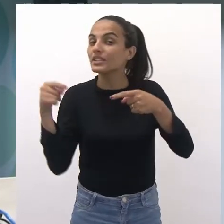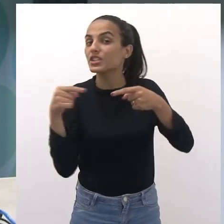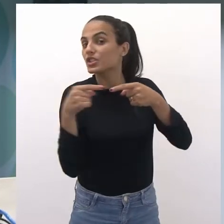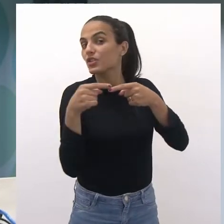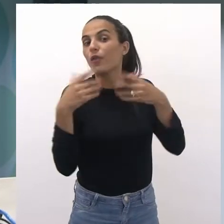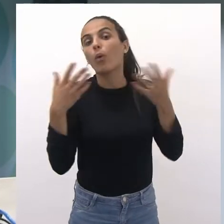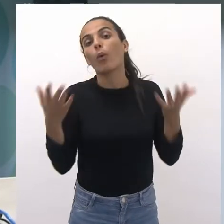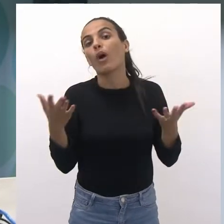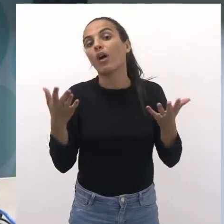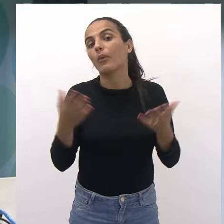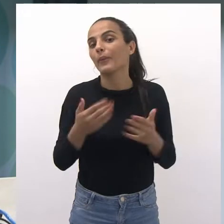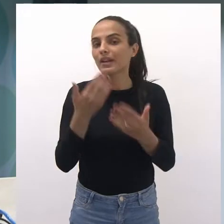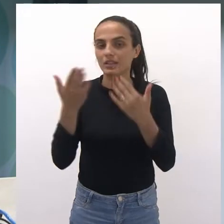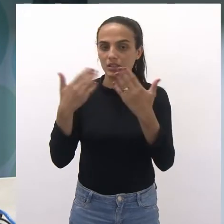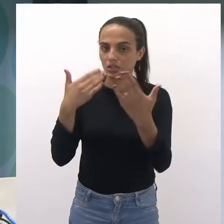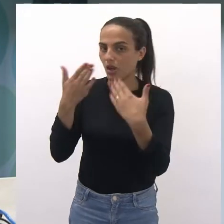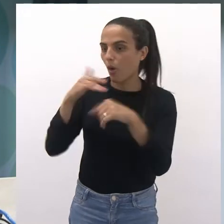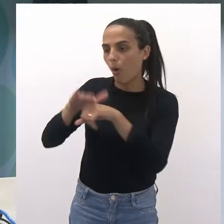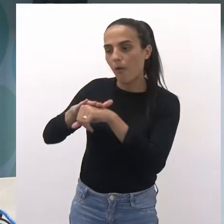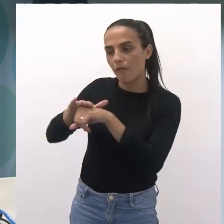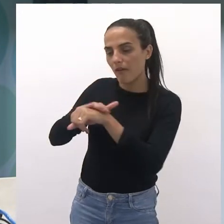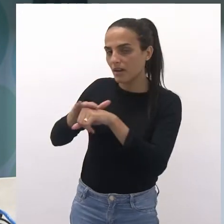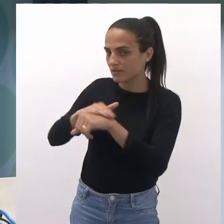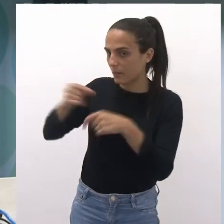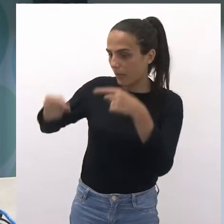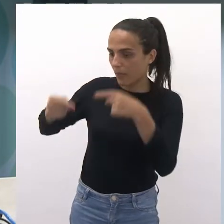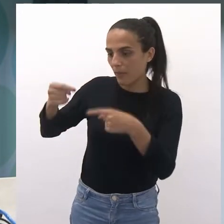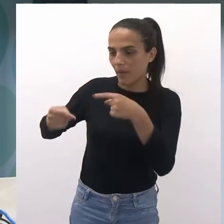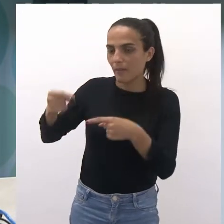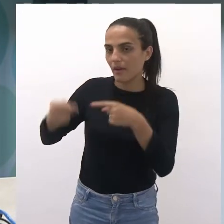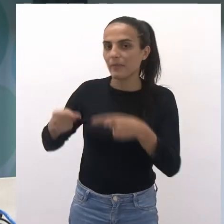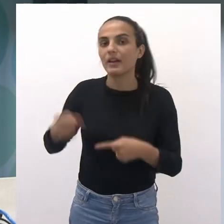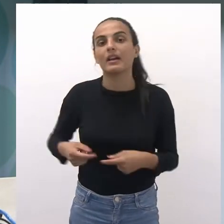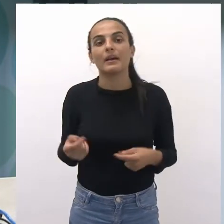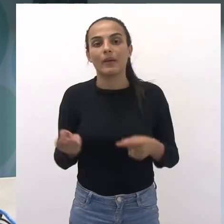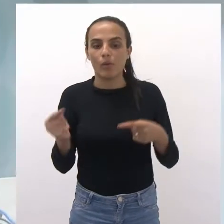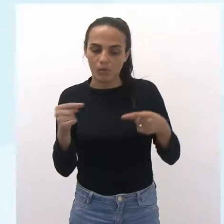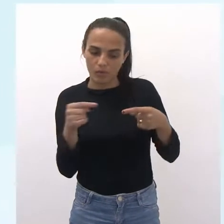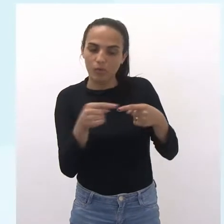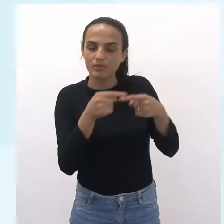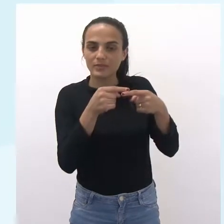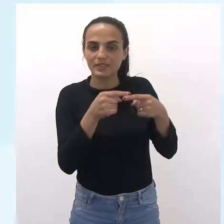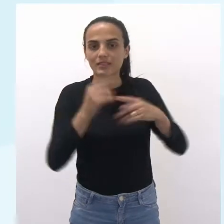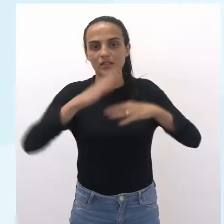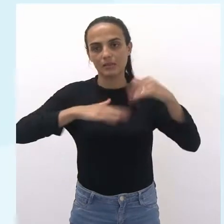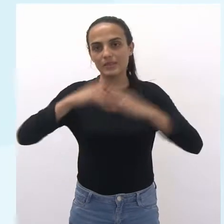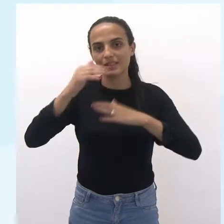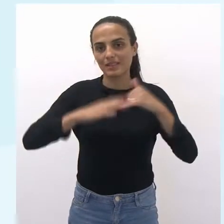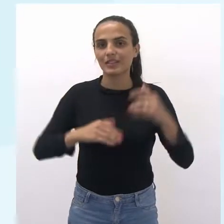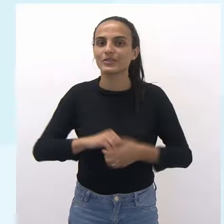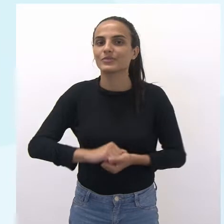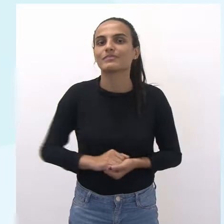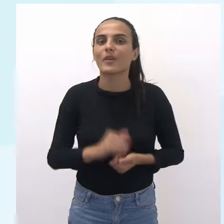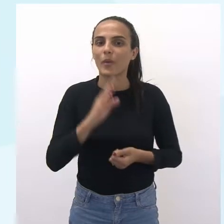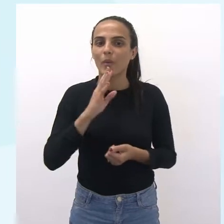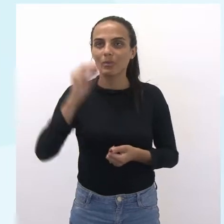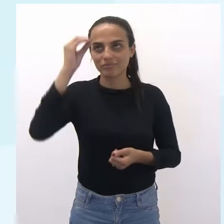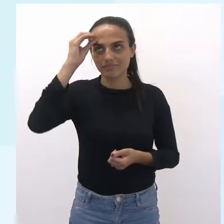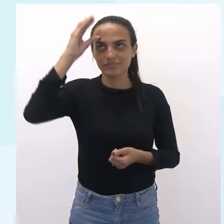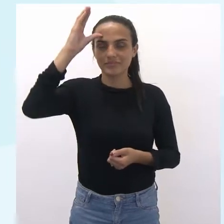debate se torne também uma forma de apropriação relacionada à habilidade e, claro, ao objeto de conhecimento. Muito